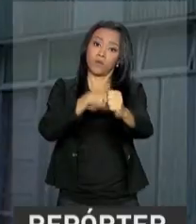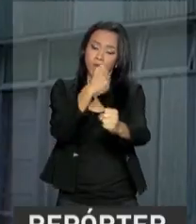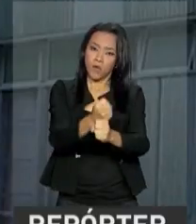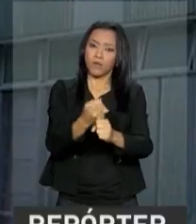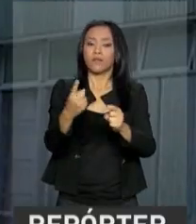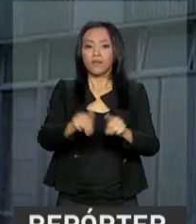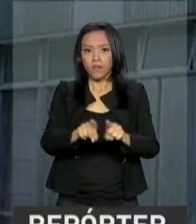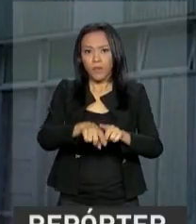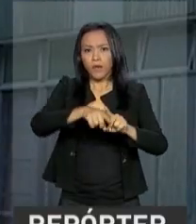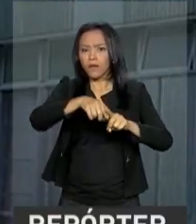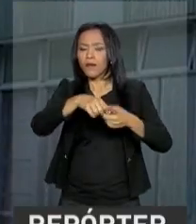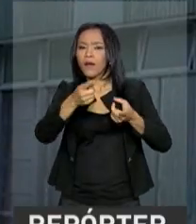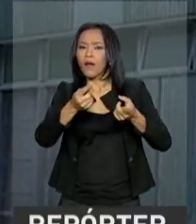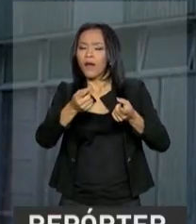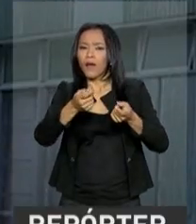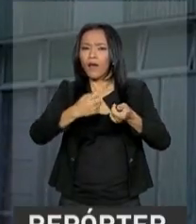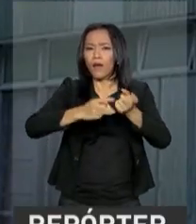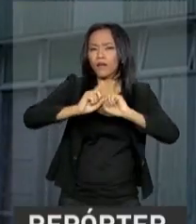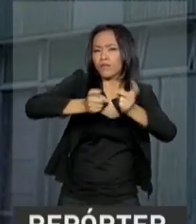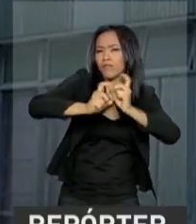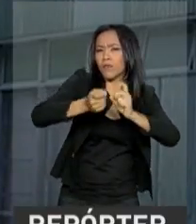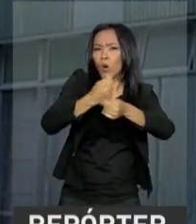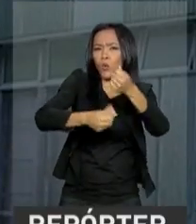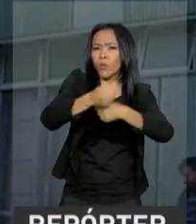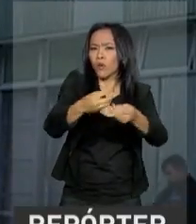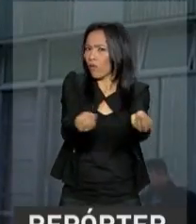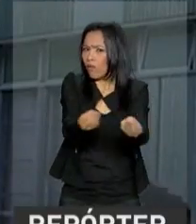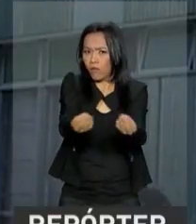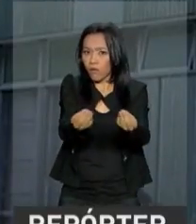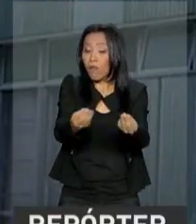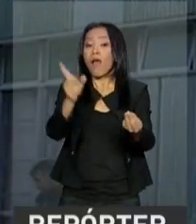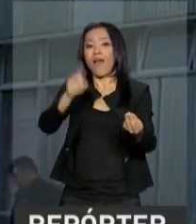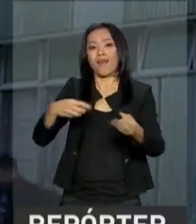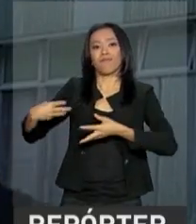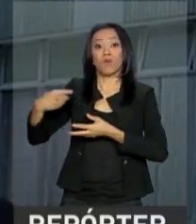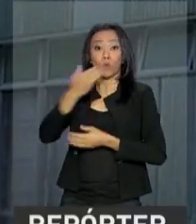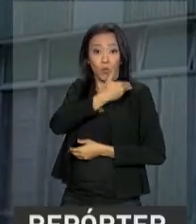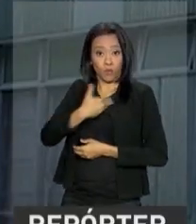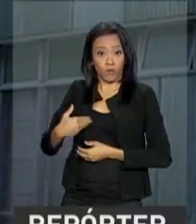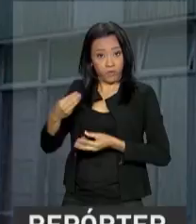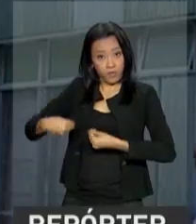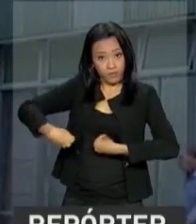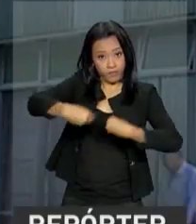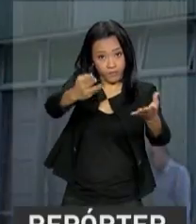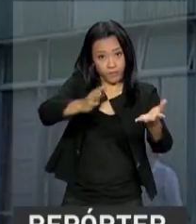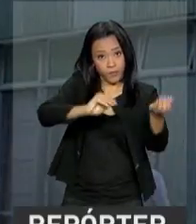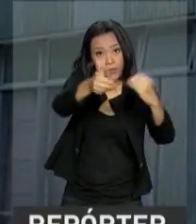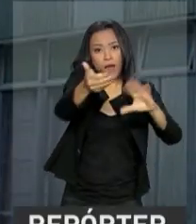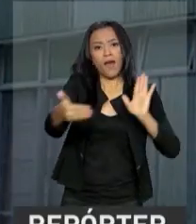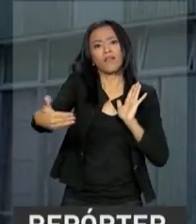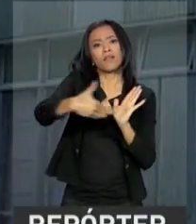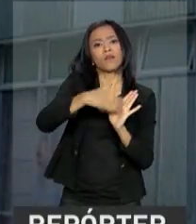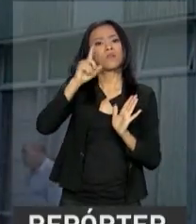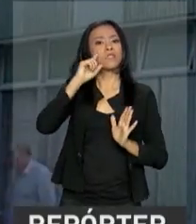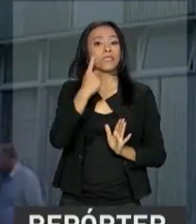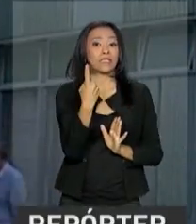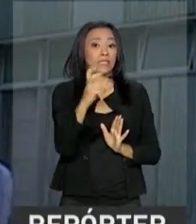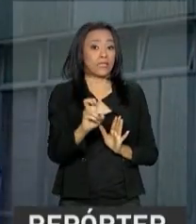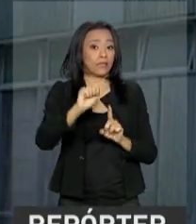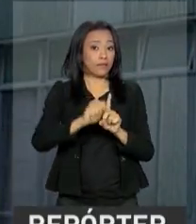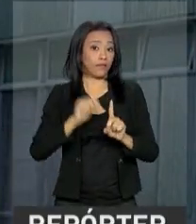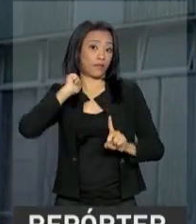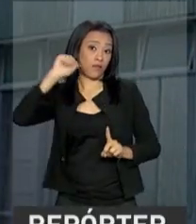nos próximos anos precisa ser encaminhada pelo governo ao congresso nacional até o dia 15 de abril e